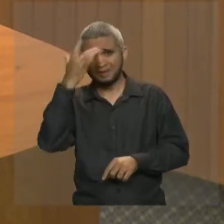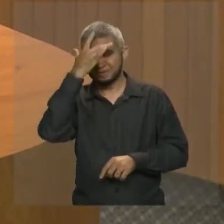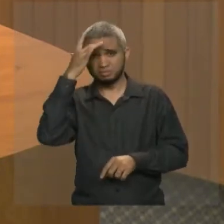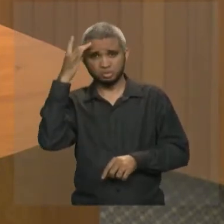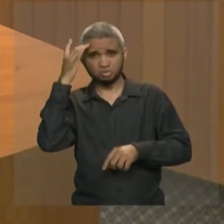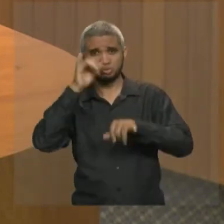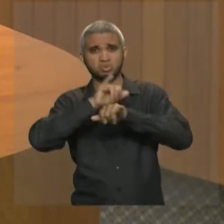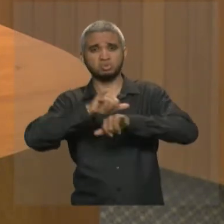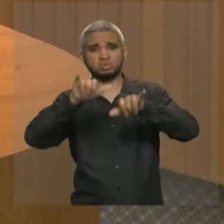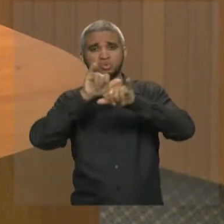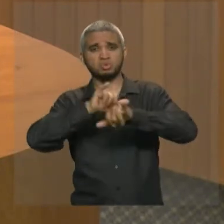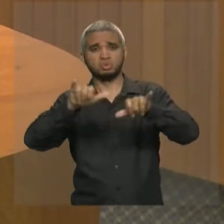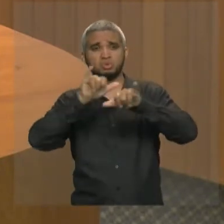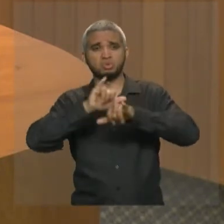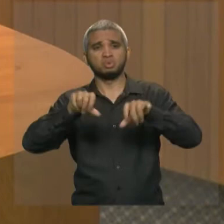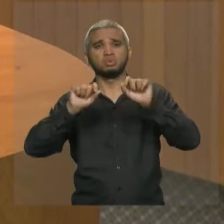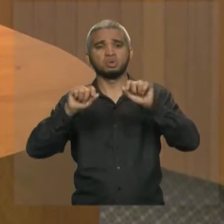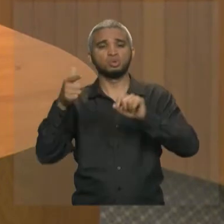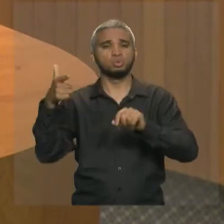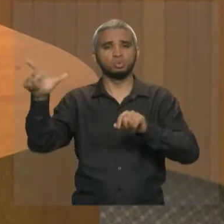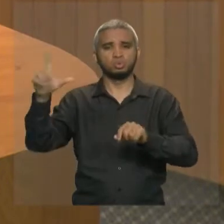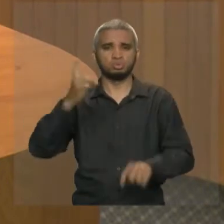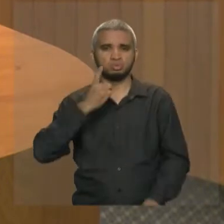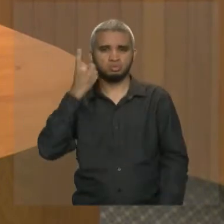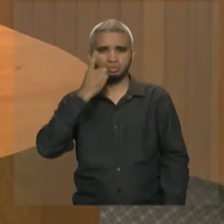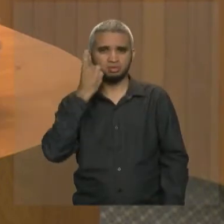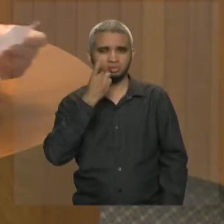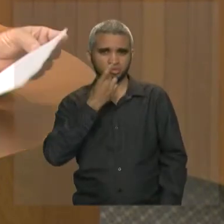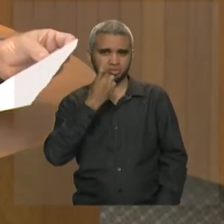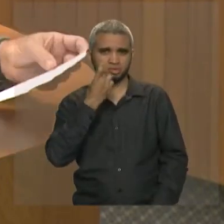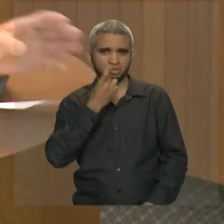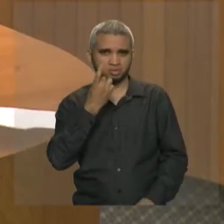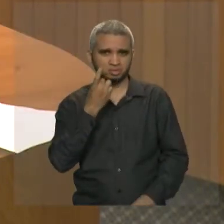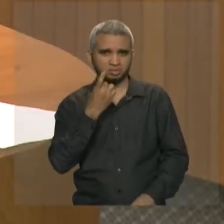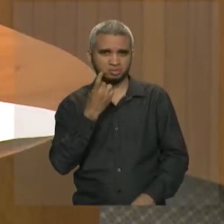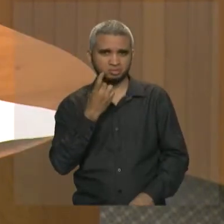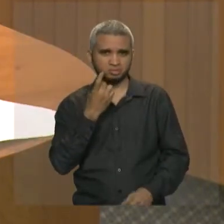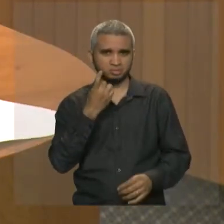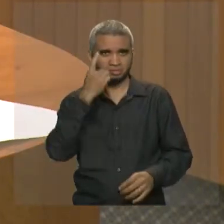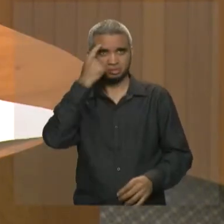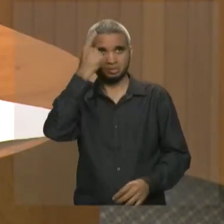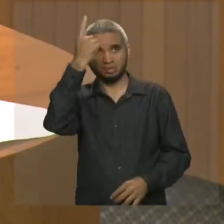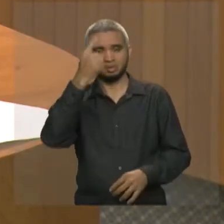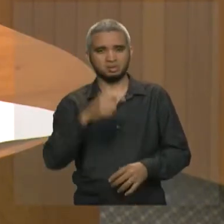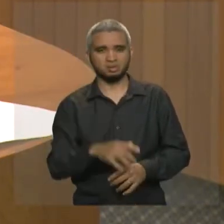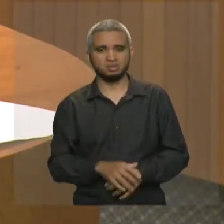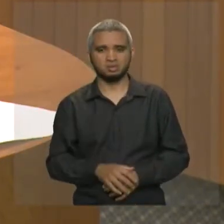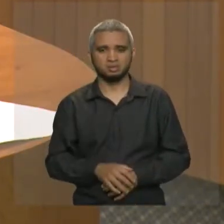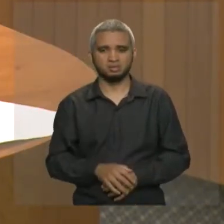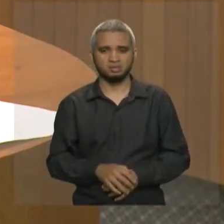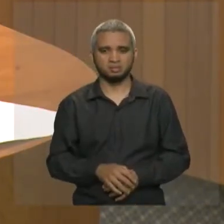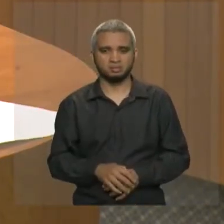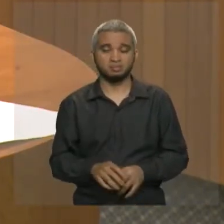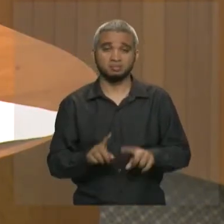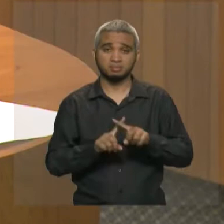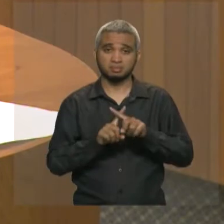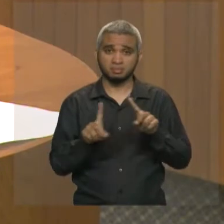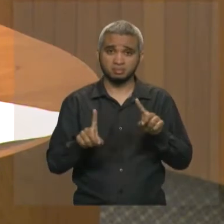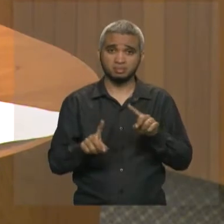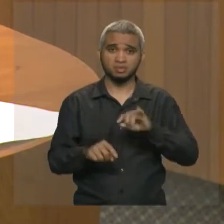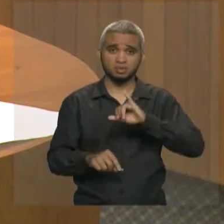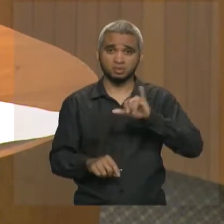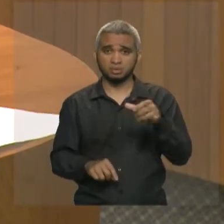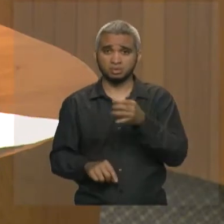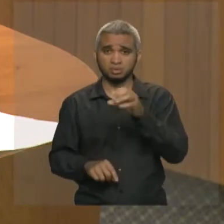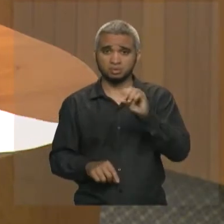do deputado Josimar de Maranhãozinho, que joga por terra todo e qualquer argumento de